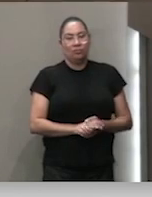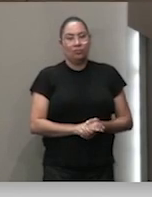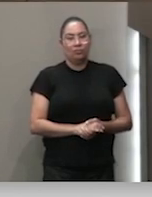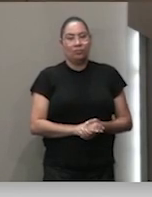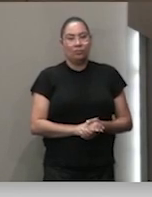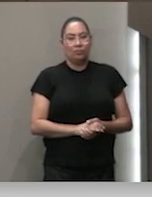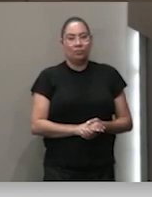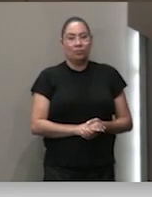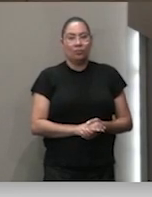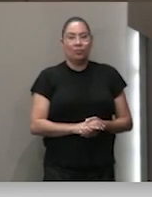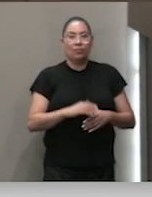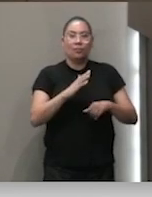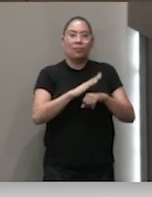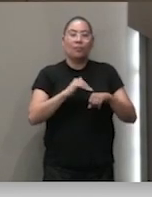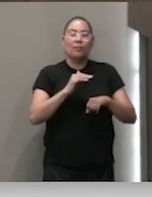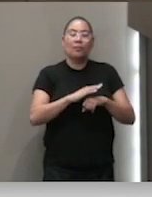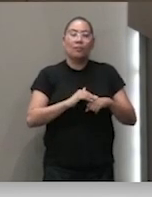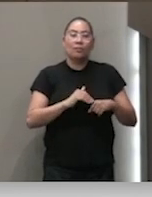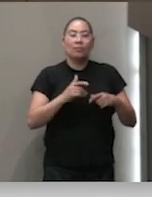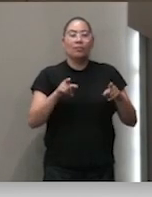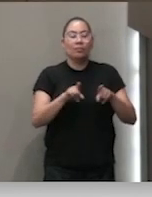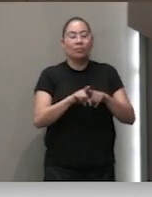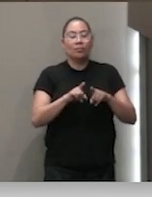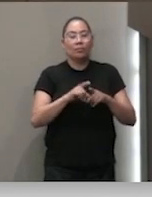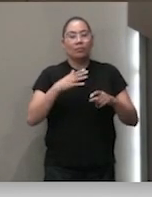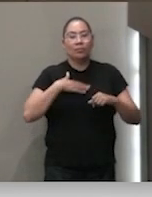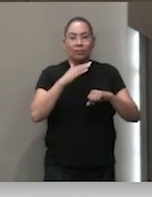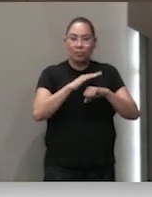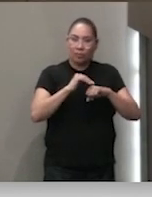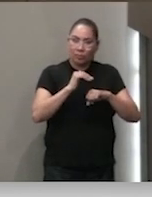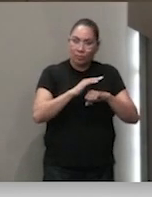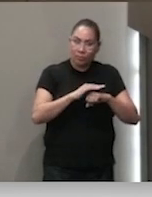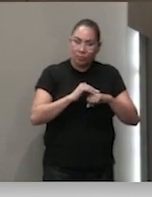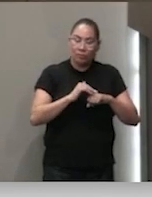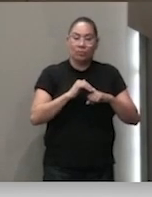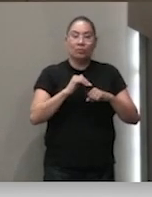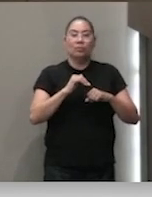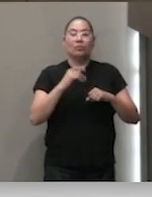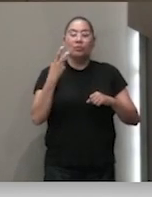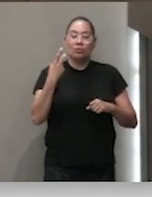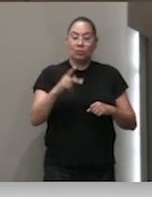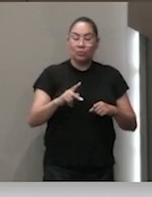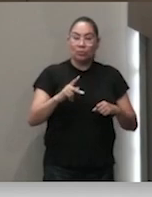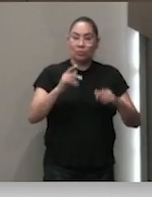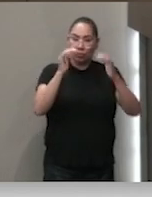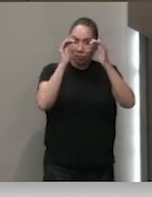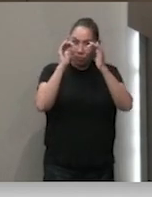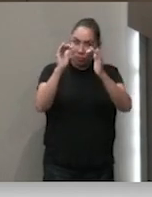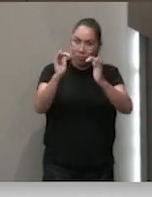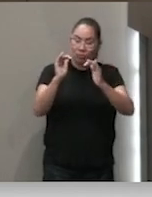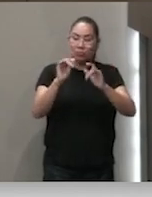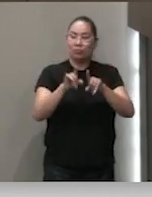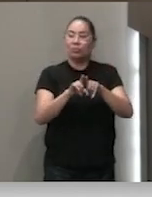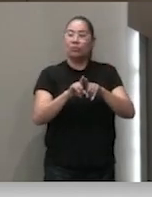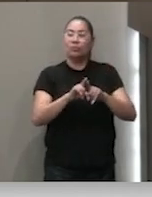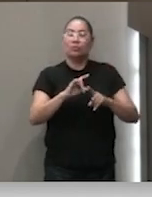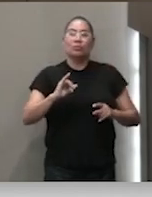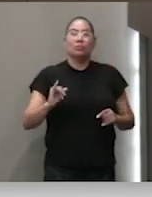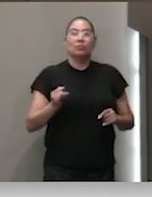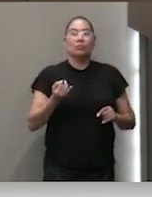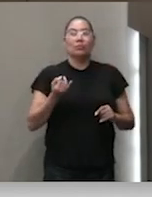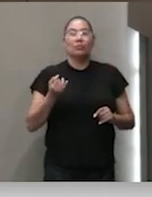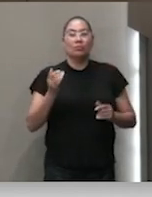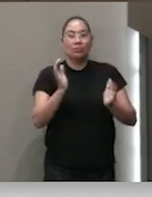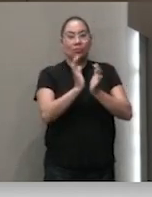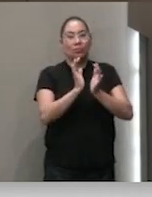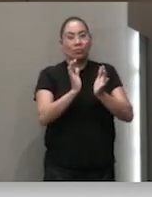finalizar. Querido, registro aqui o meu carinho, o meu respeito à sua pessoa. E tive a oportunidade não só de